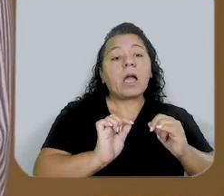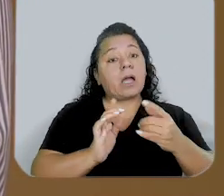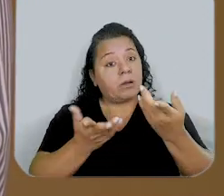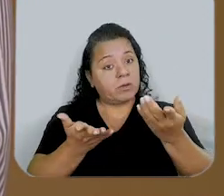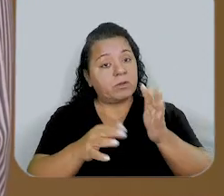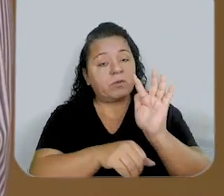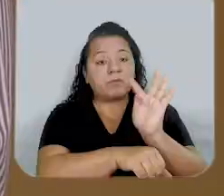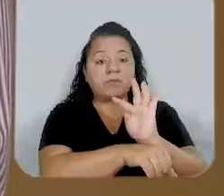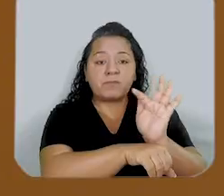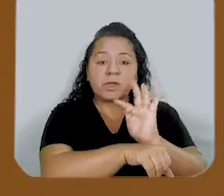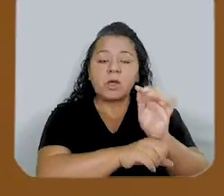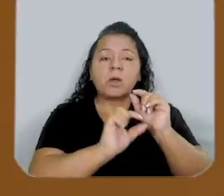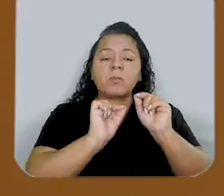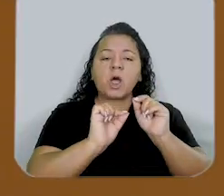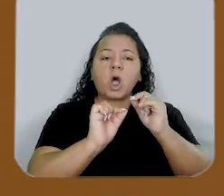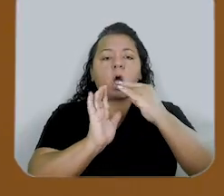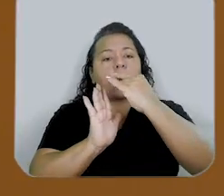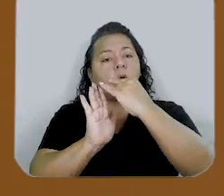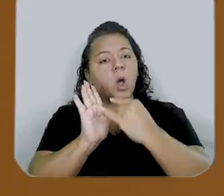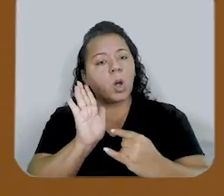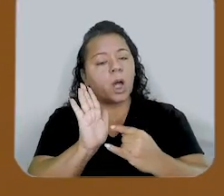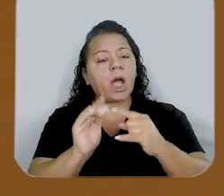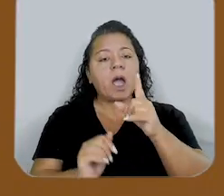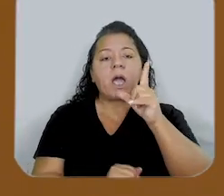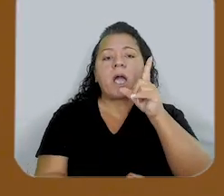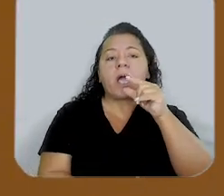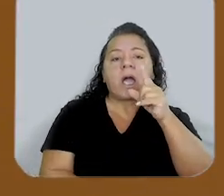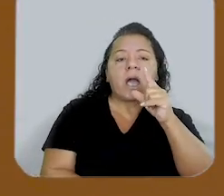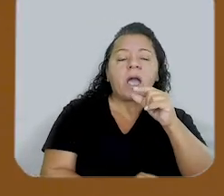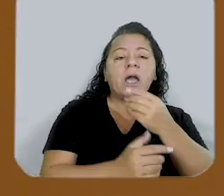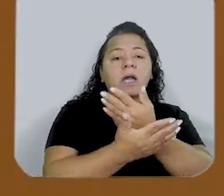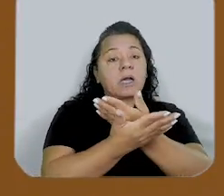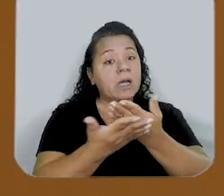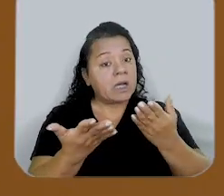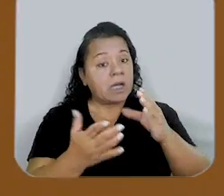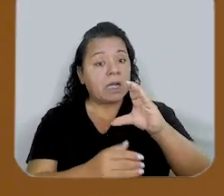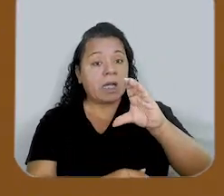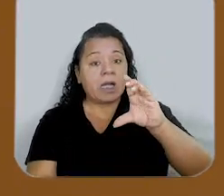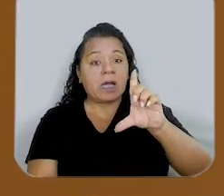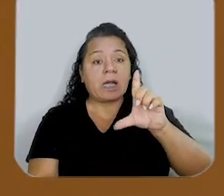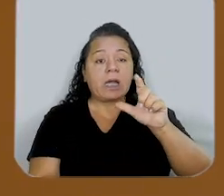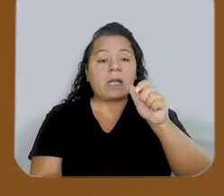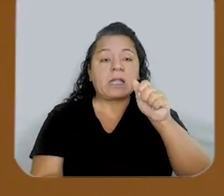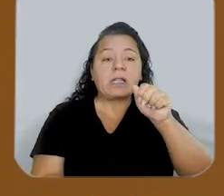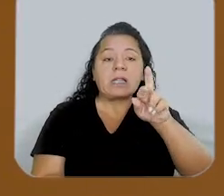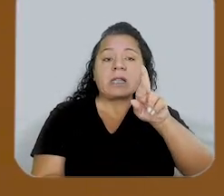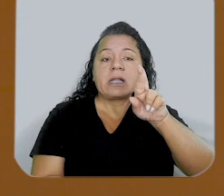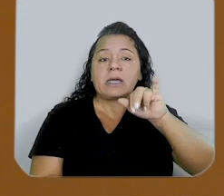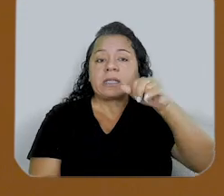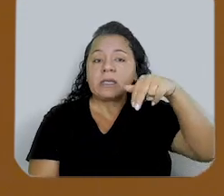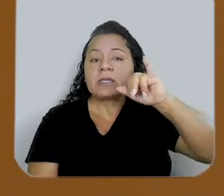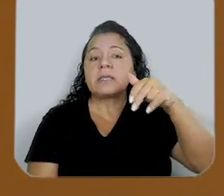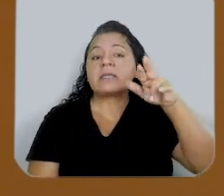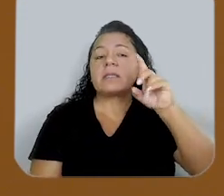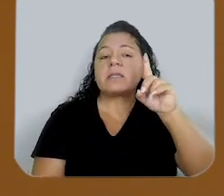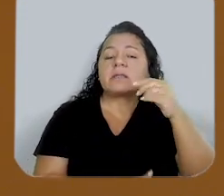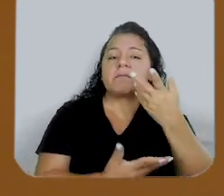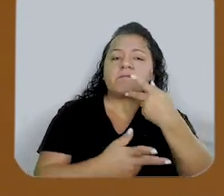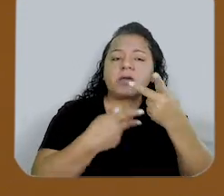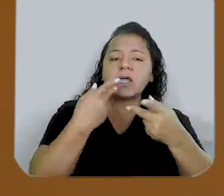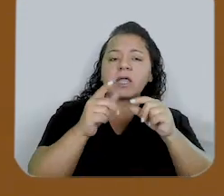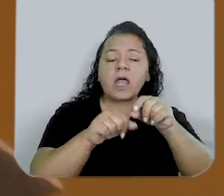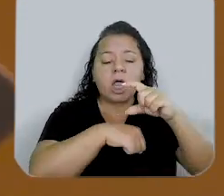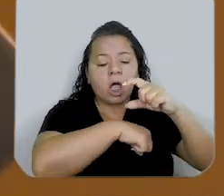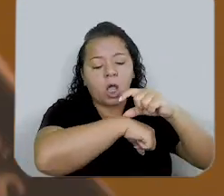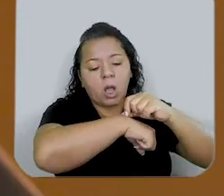né? E quando a gente fala sobre o caminho do alimento, a Clarinda fala sobre a formiga, né? Que precisa vir pelos